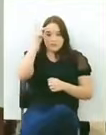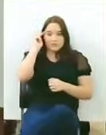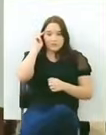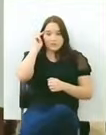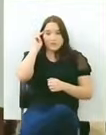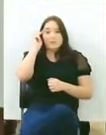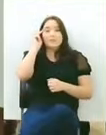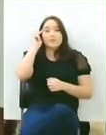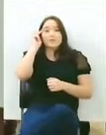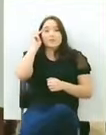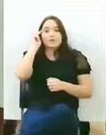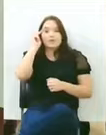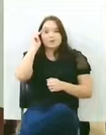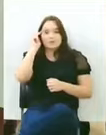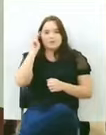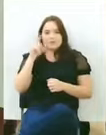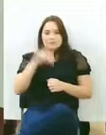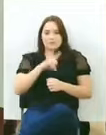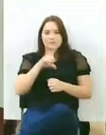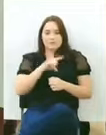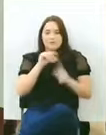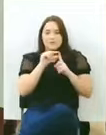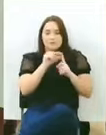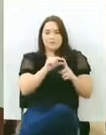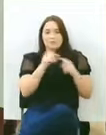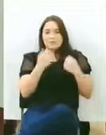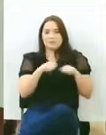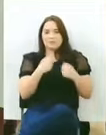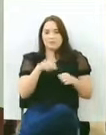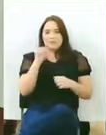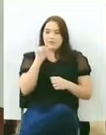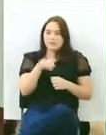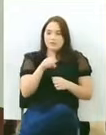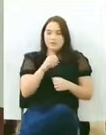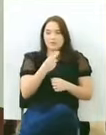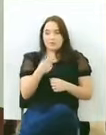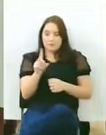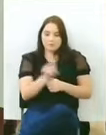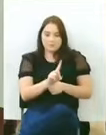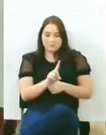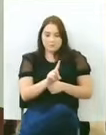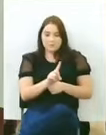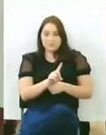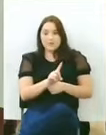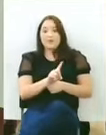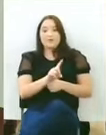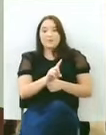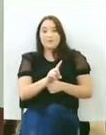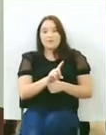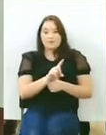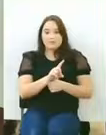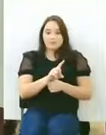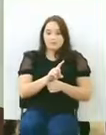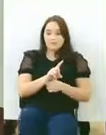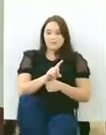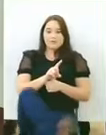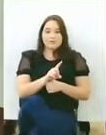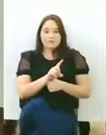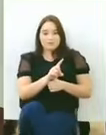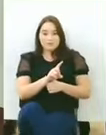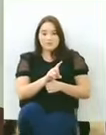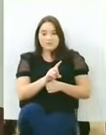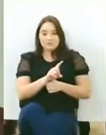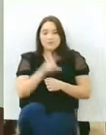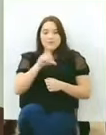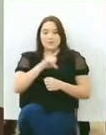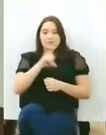do Senhor. A palavra de Deus diz que nossa palavra deve ser sim, sim, não, não. E que, portanto, se Deus